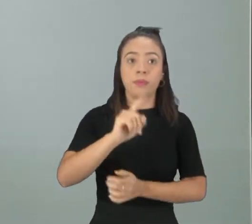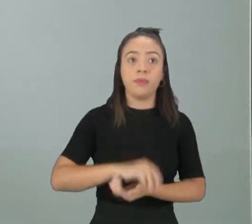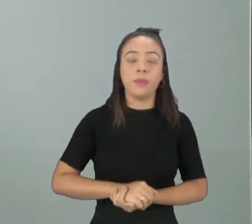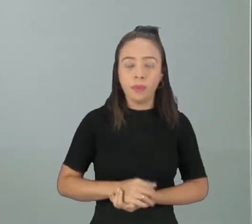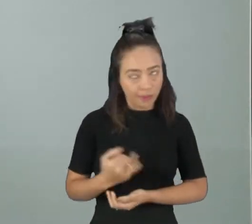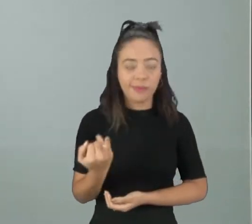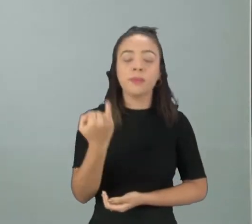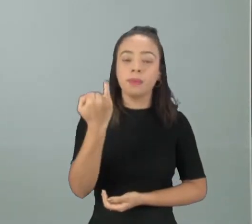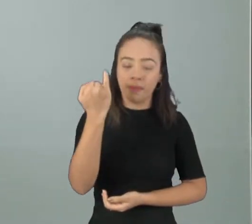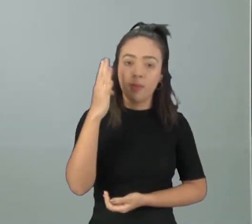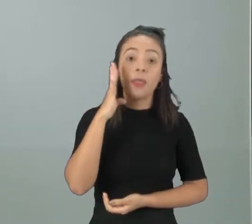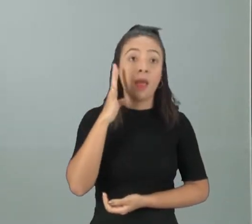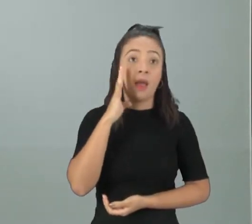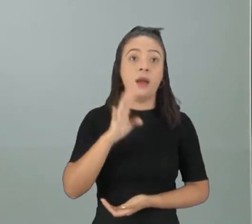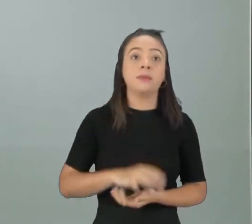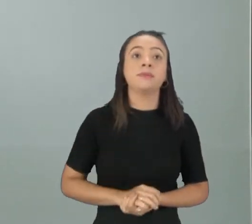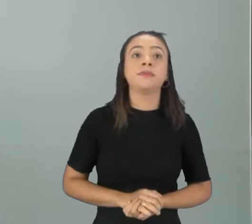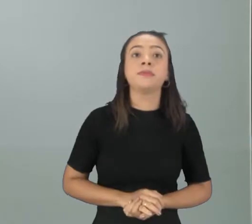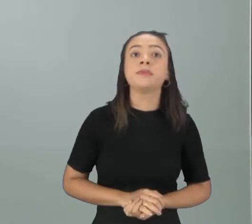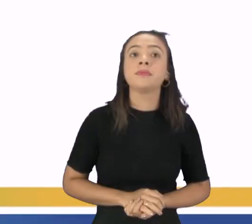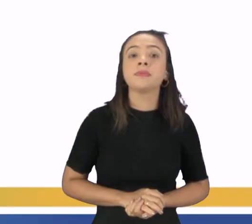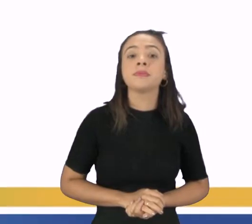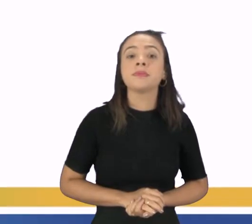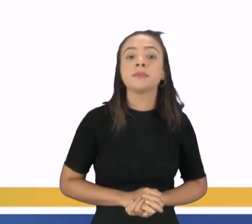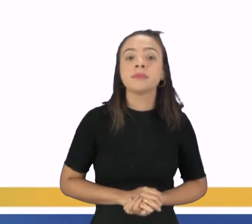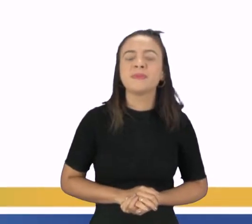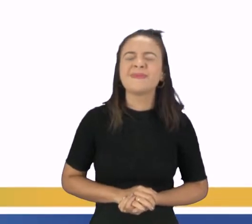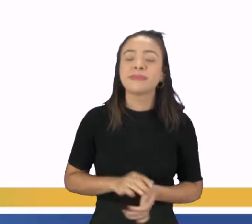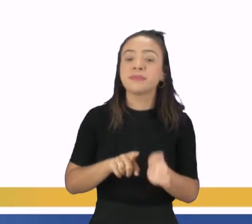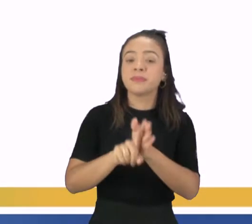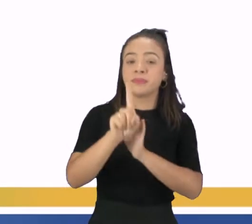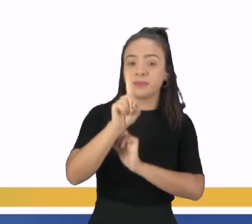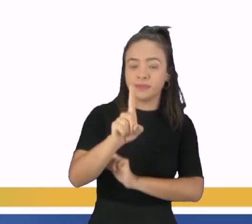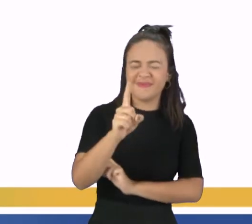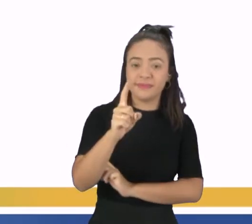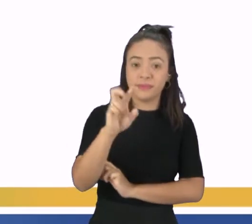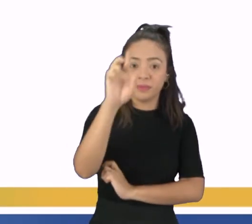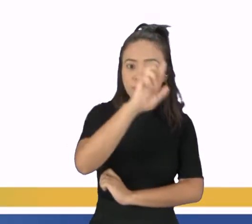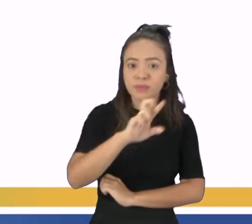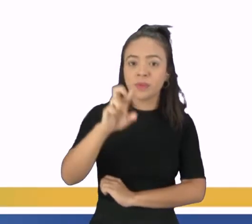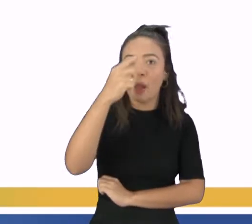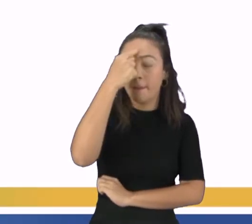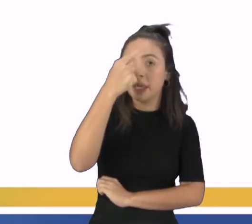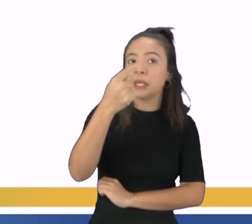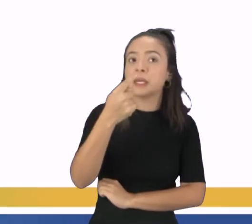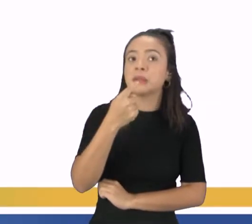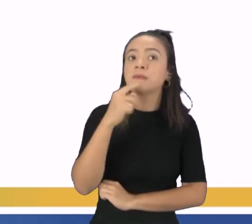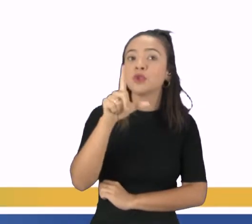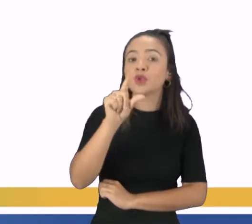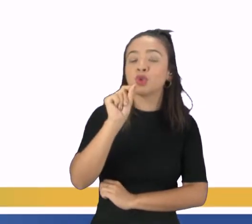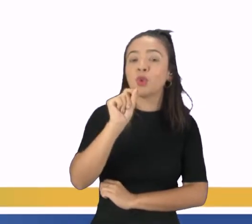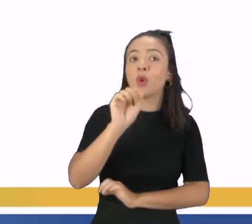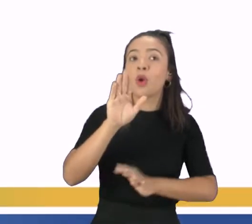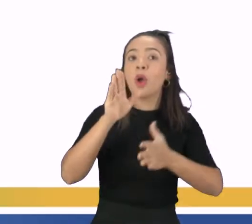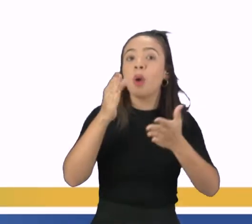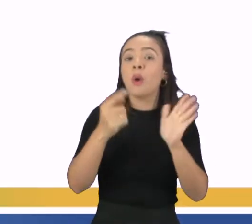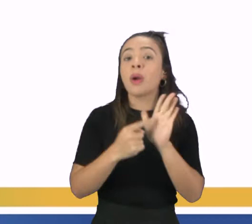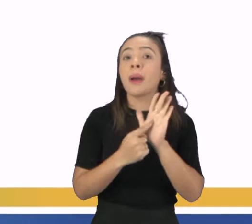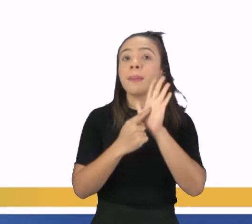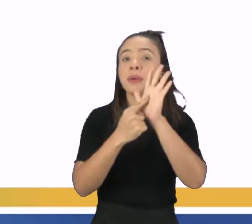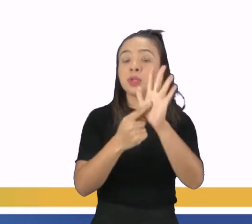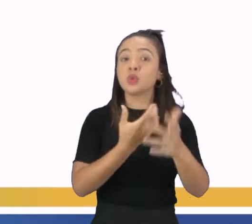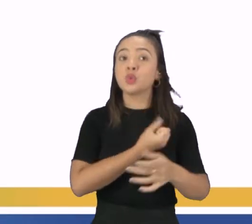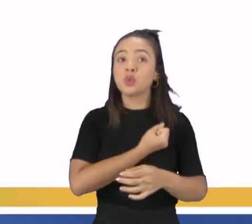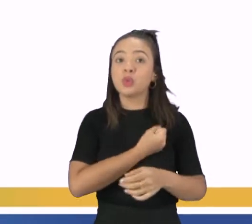Bem interessante. Vamos ler com atenção. Questão número 1. Observe a figura abaixo e marque a alternativa que indica